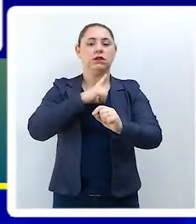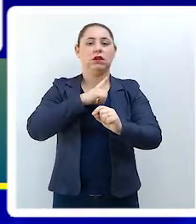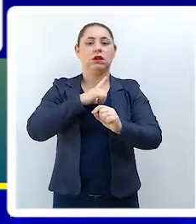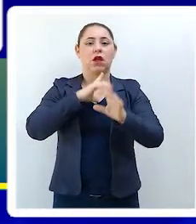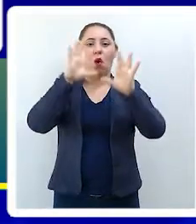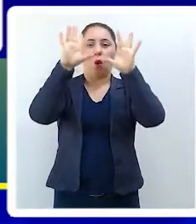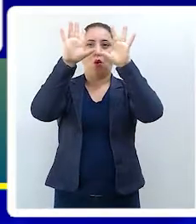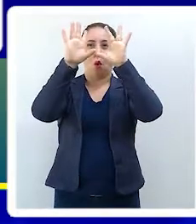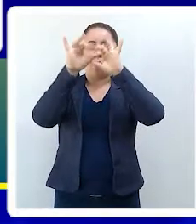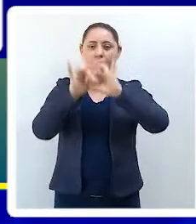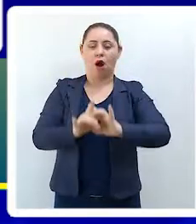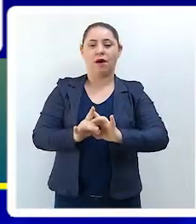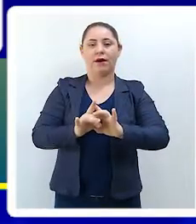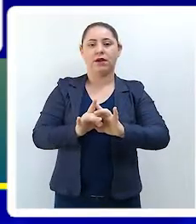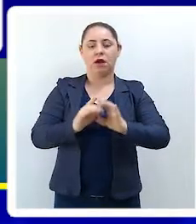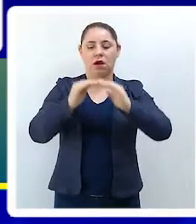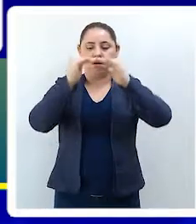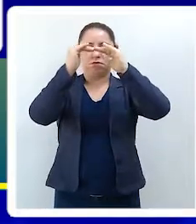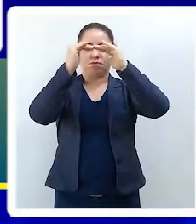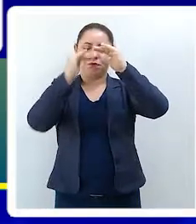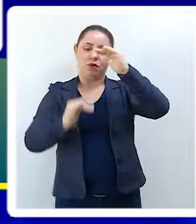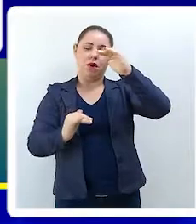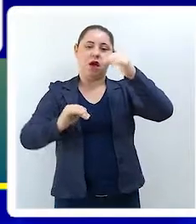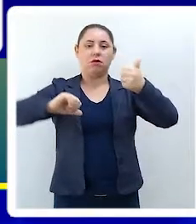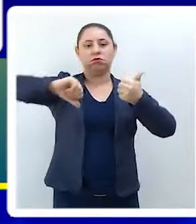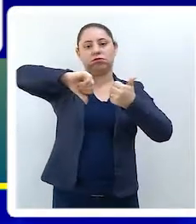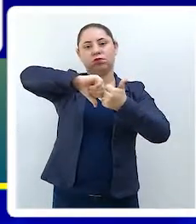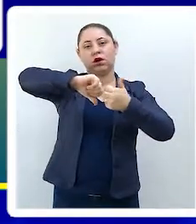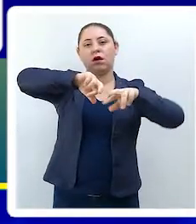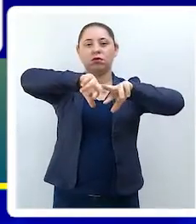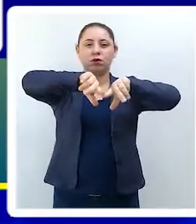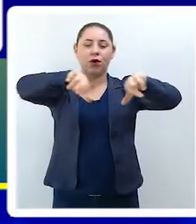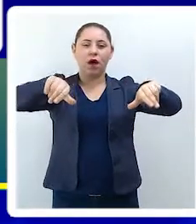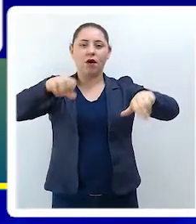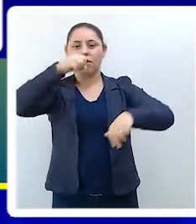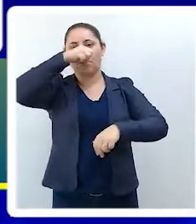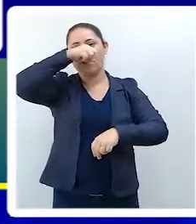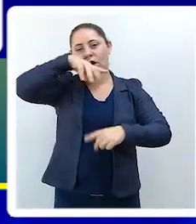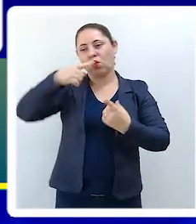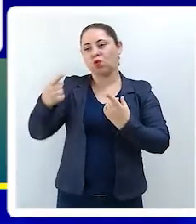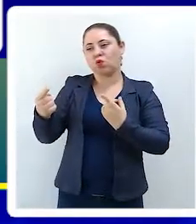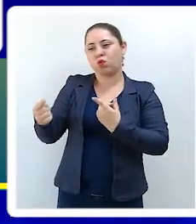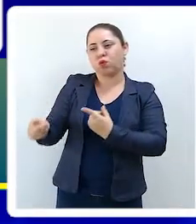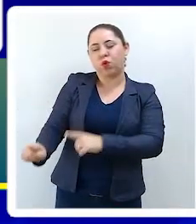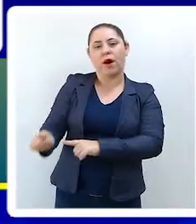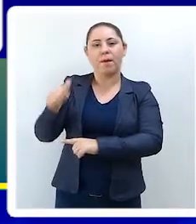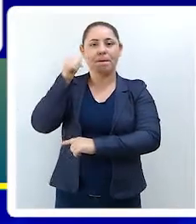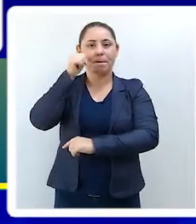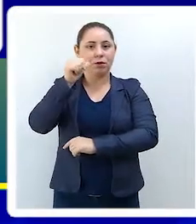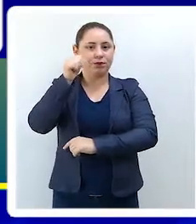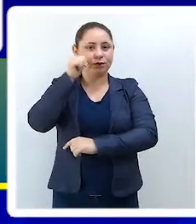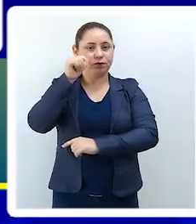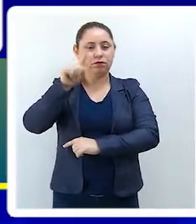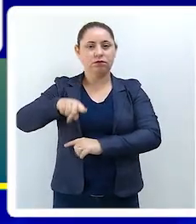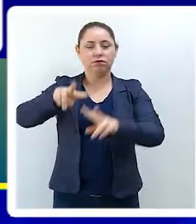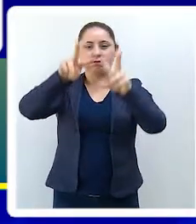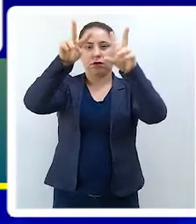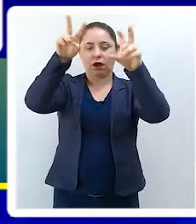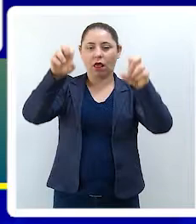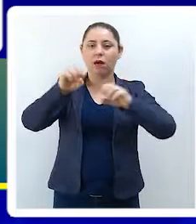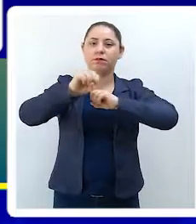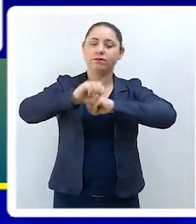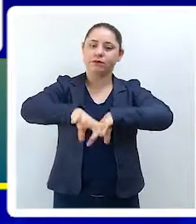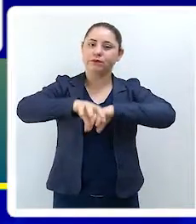todo esse contexto da desigualdade de gênero, seja a violência contra a mulher, seja a questão